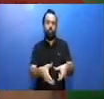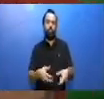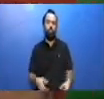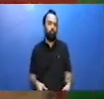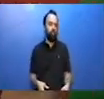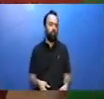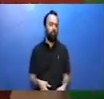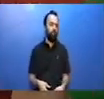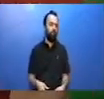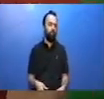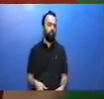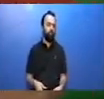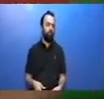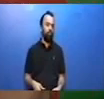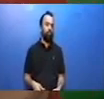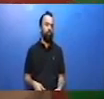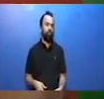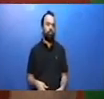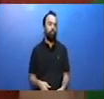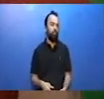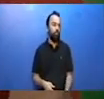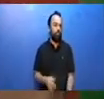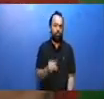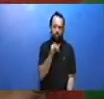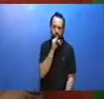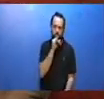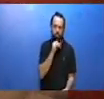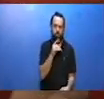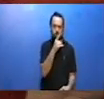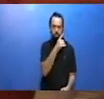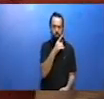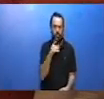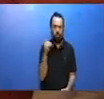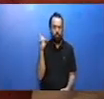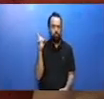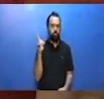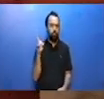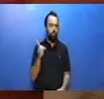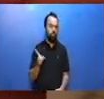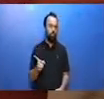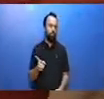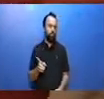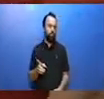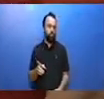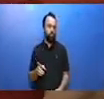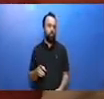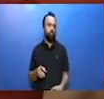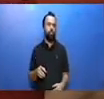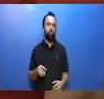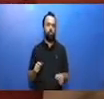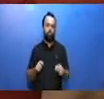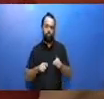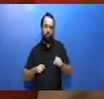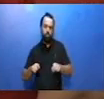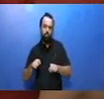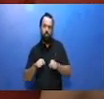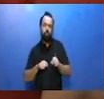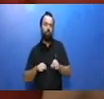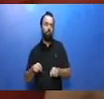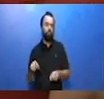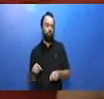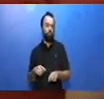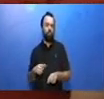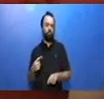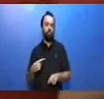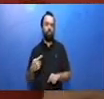planejado, ele é assim como aqui, ó, o Jardim Planalto, o Vida Nova Barretos, ele foi planejado, não foi? Então,